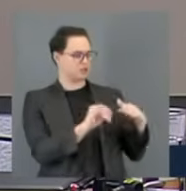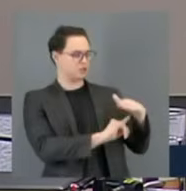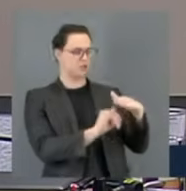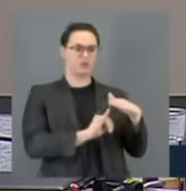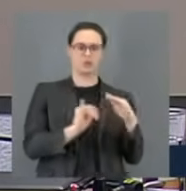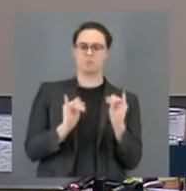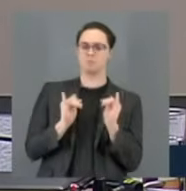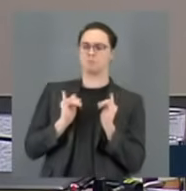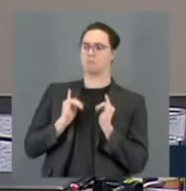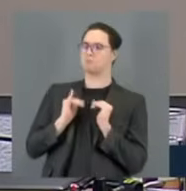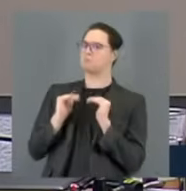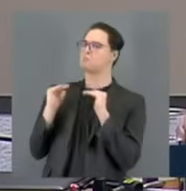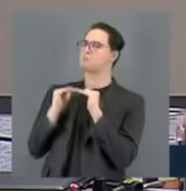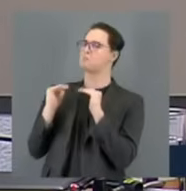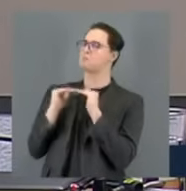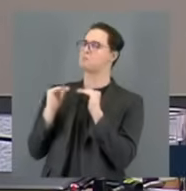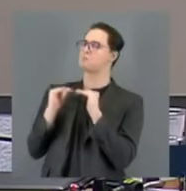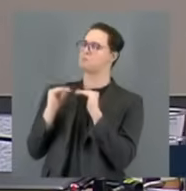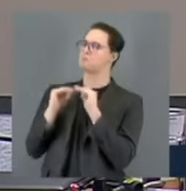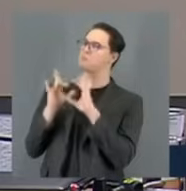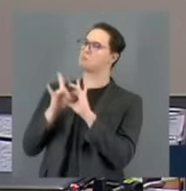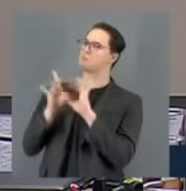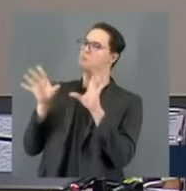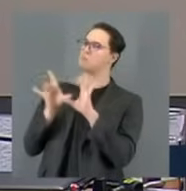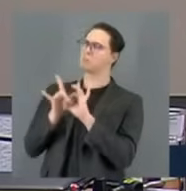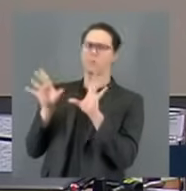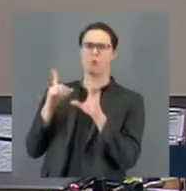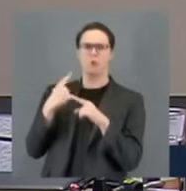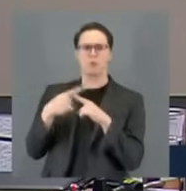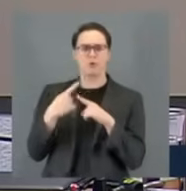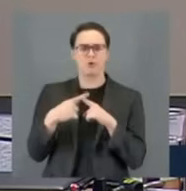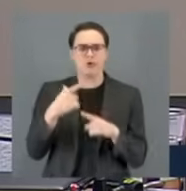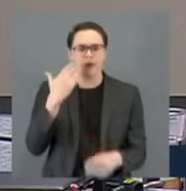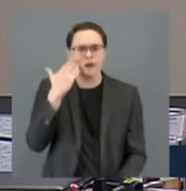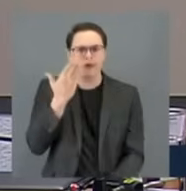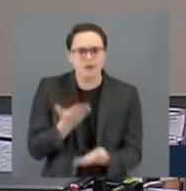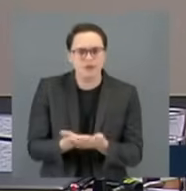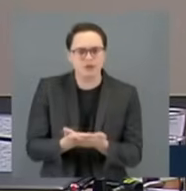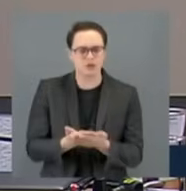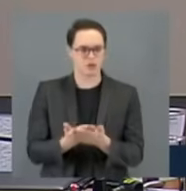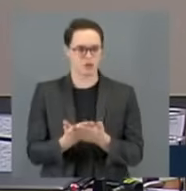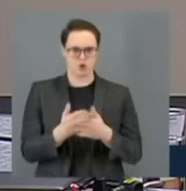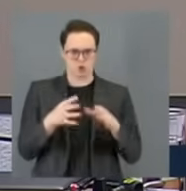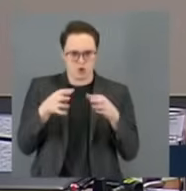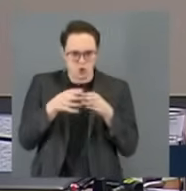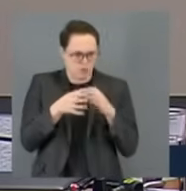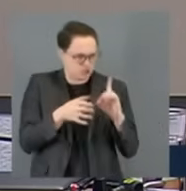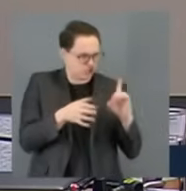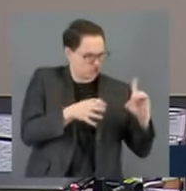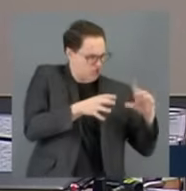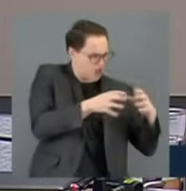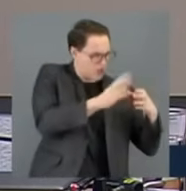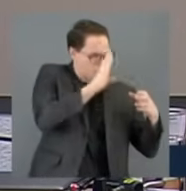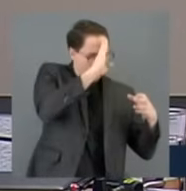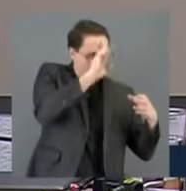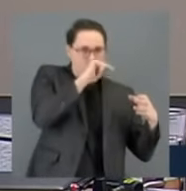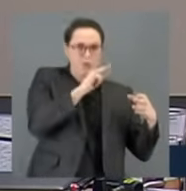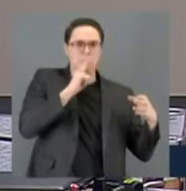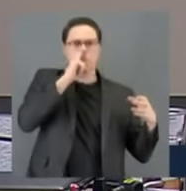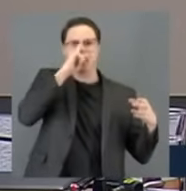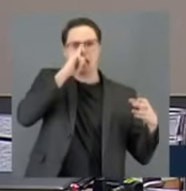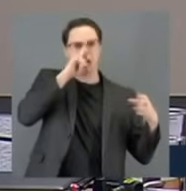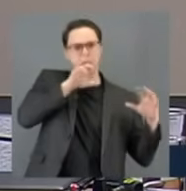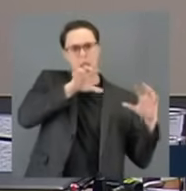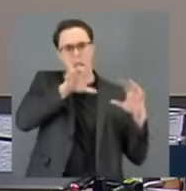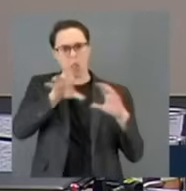instituições, porque acreditam que a direita e o Bolsonaro são um grande risco para a democracia